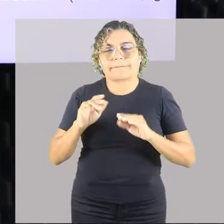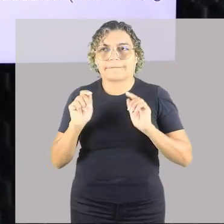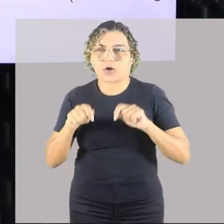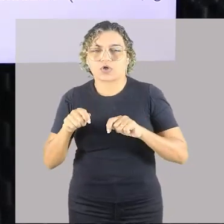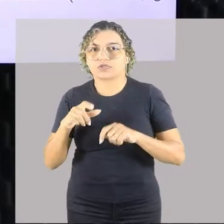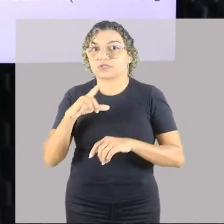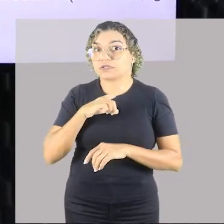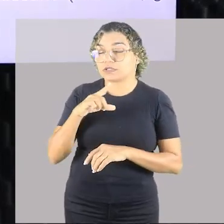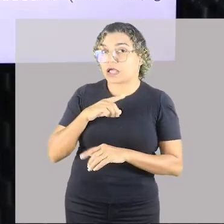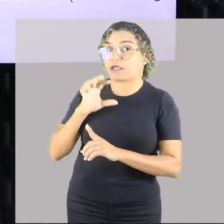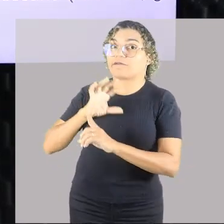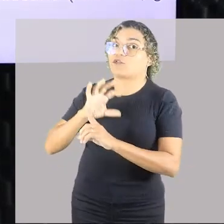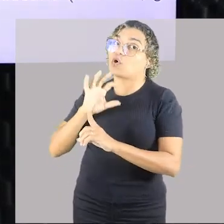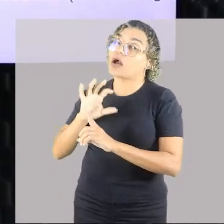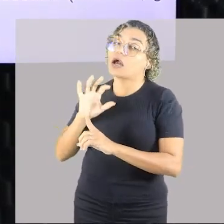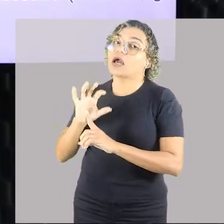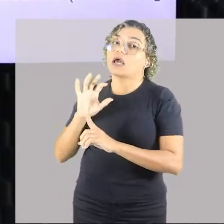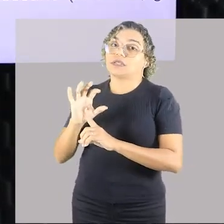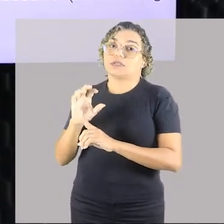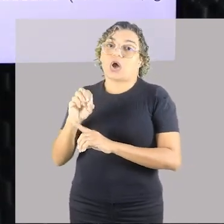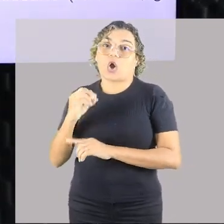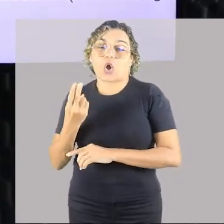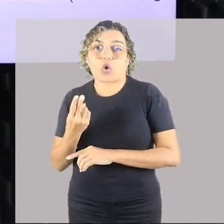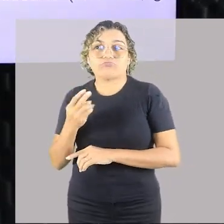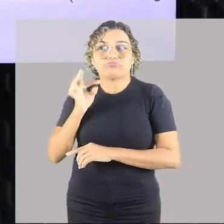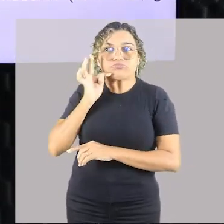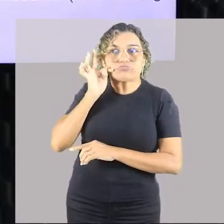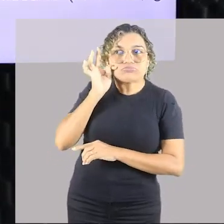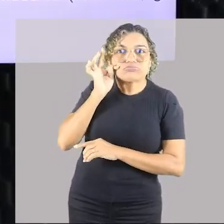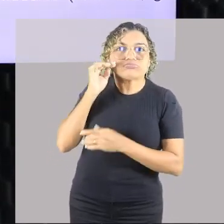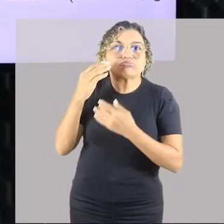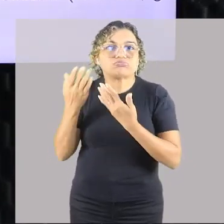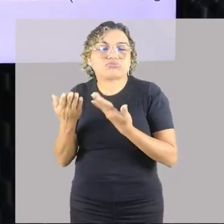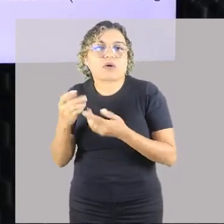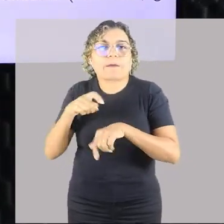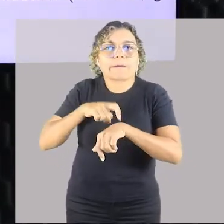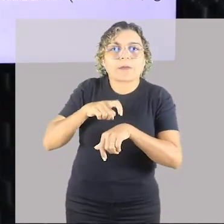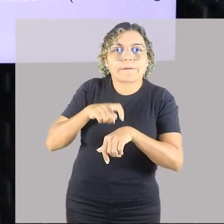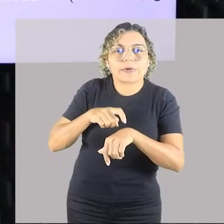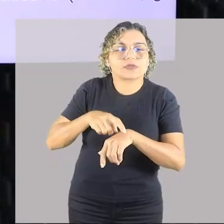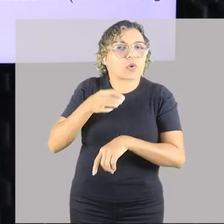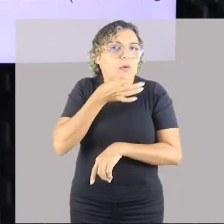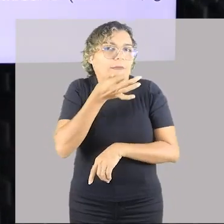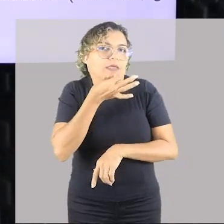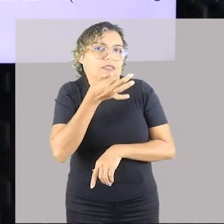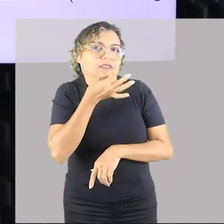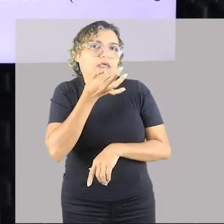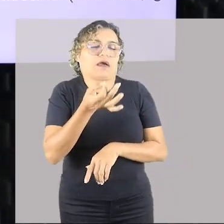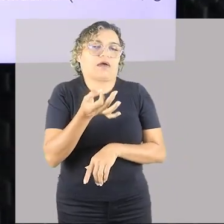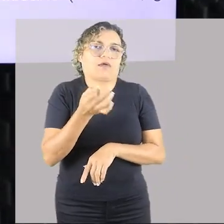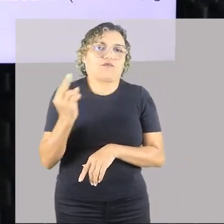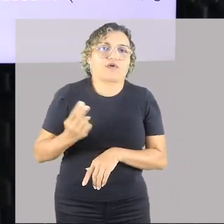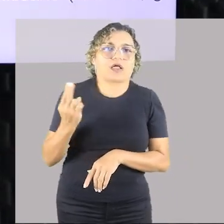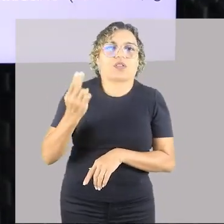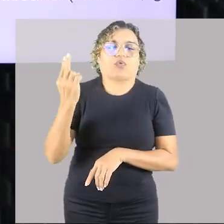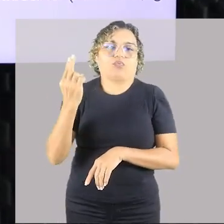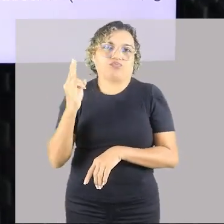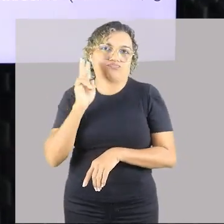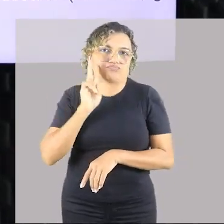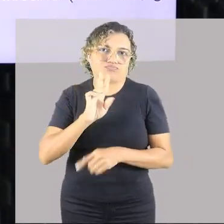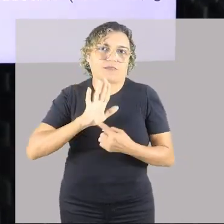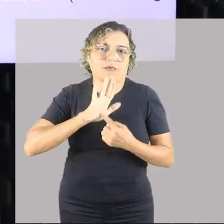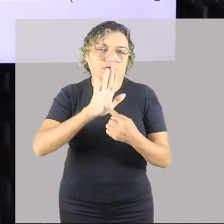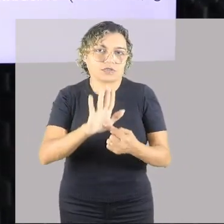pode haver eventuais influências ou constrangimentos no momento deles emitirem as suas opiniões, os seus juízos de valor, as